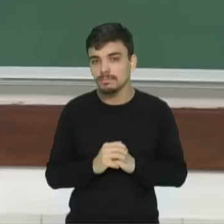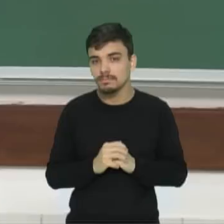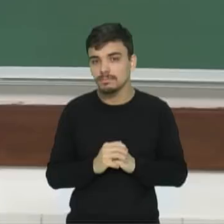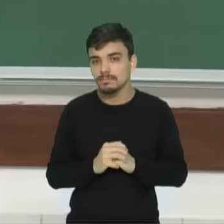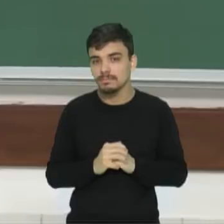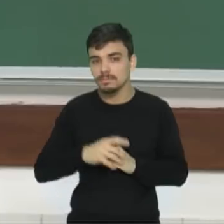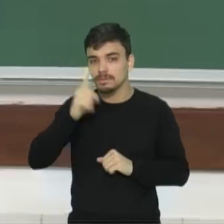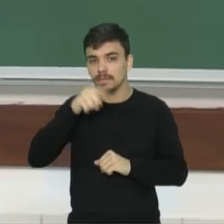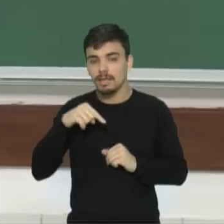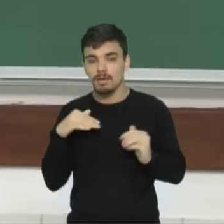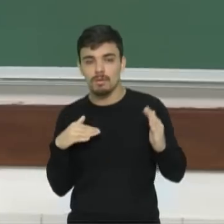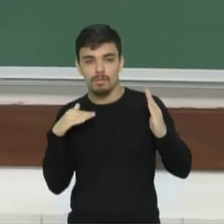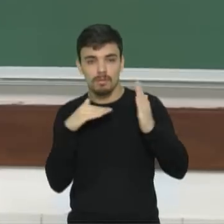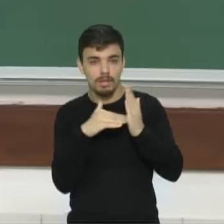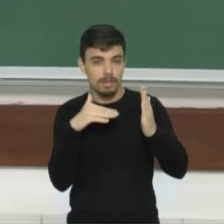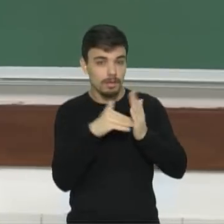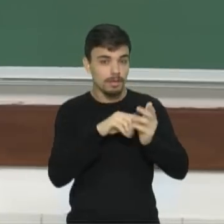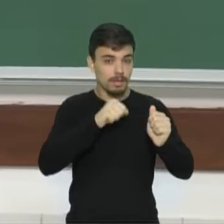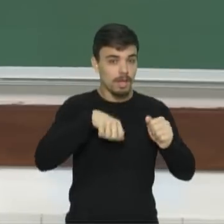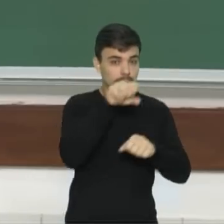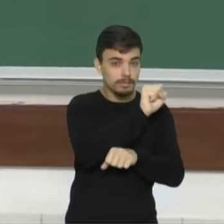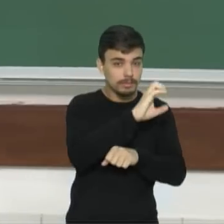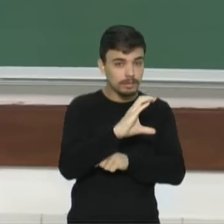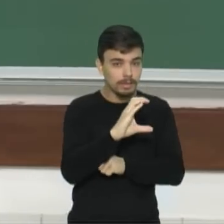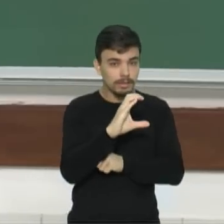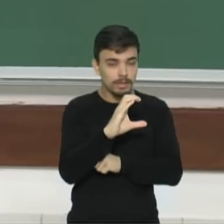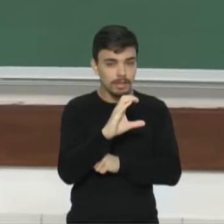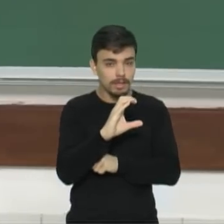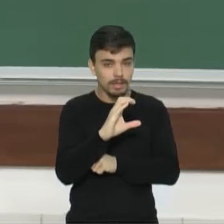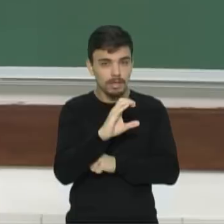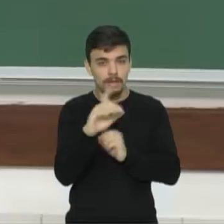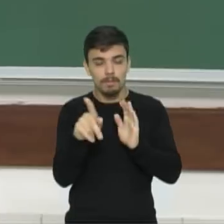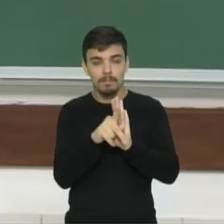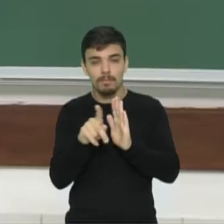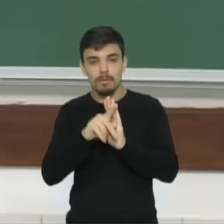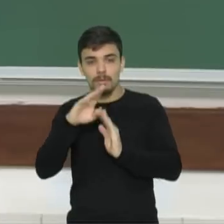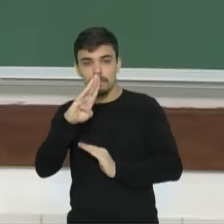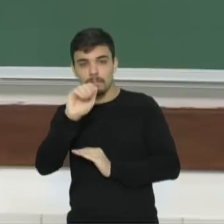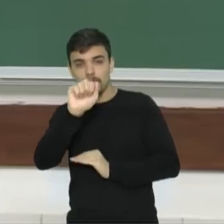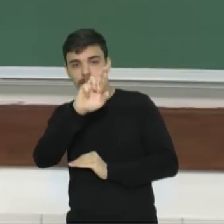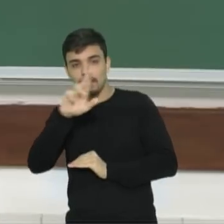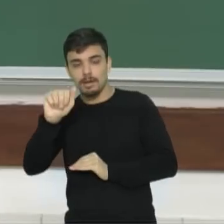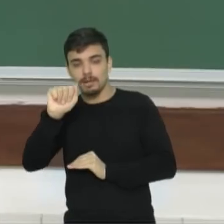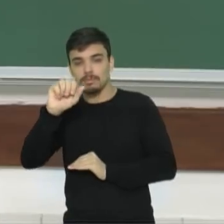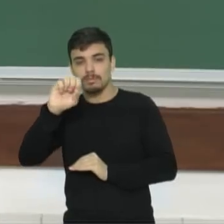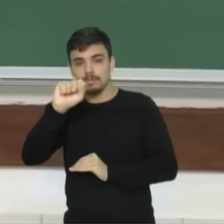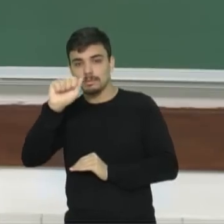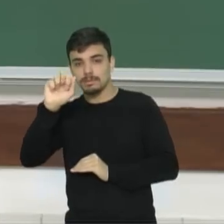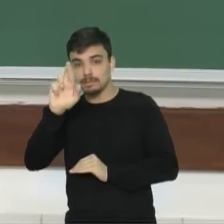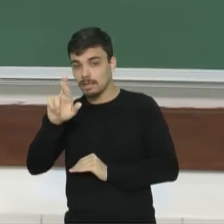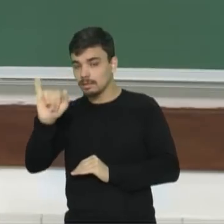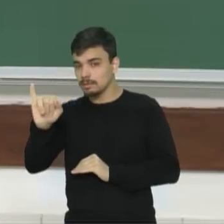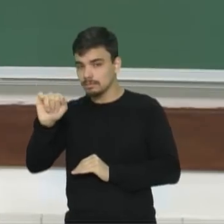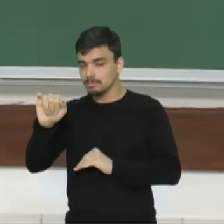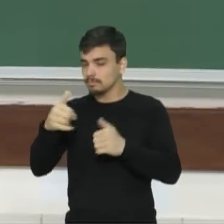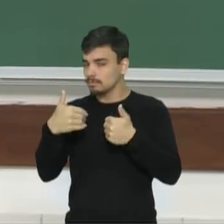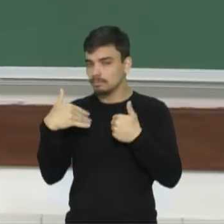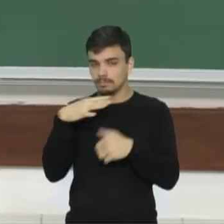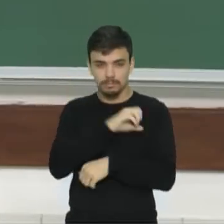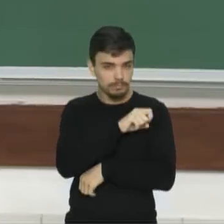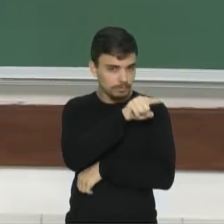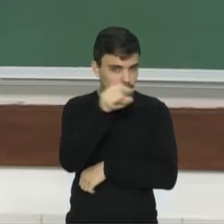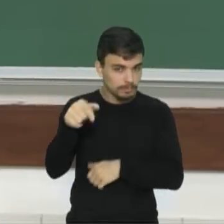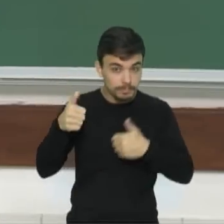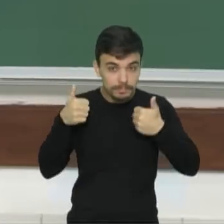que é o limite com Santa Catarina, um balneário chamado Barra do Saí, em Guaratuba. Pessoal aí da Barra, adoro